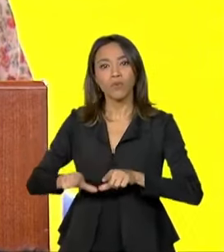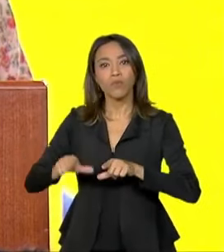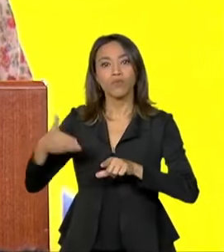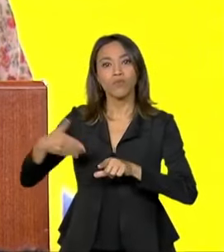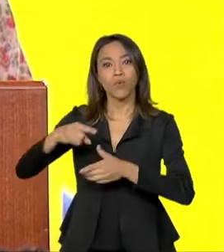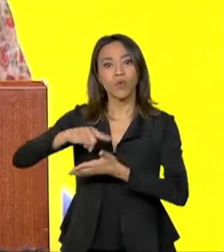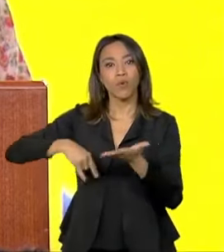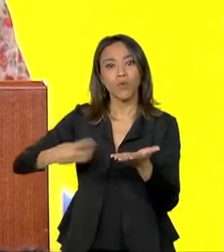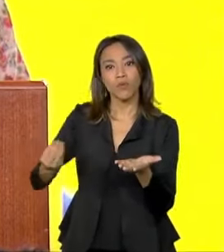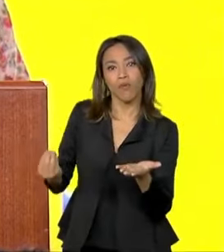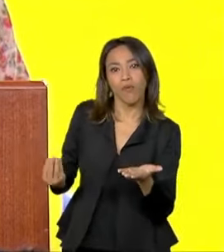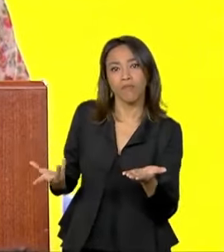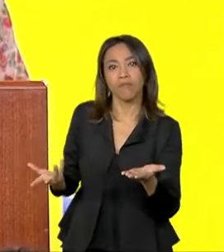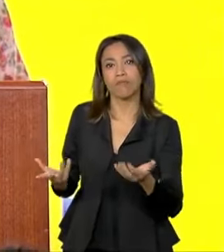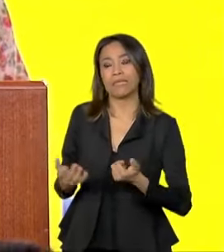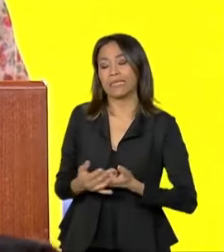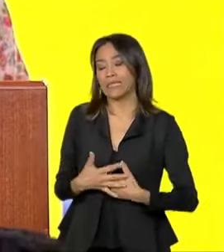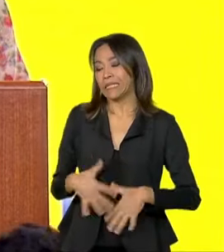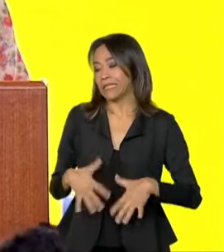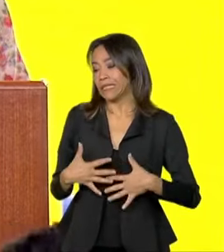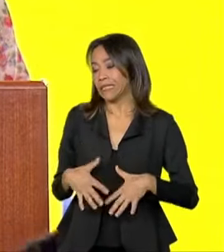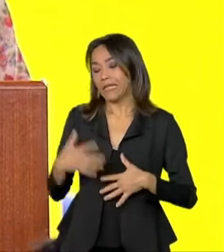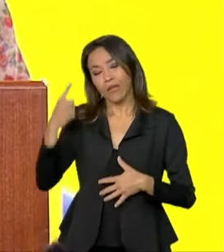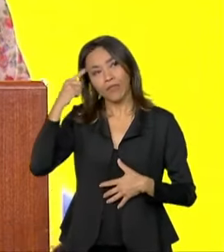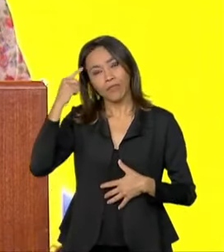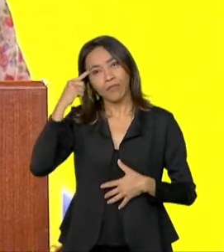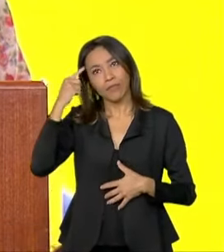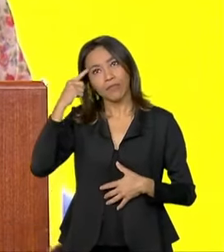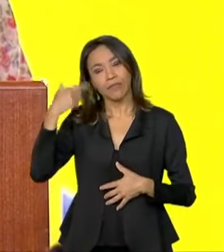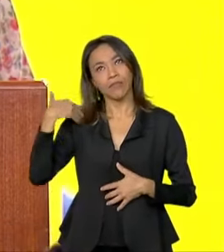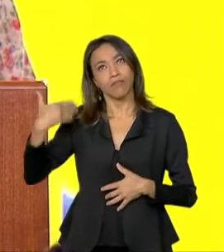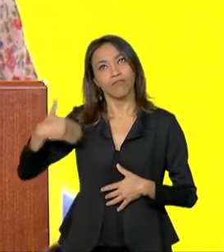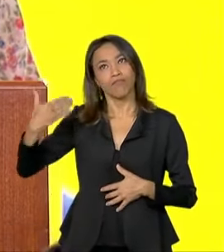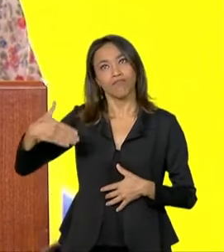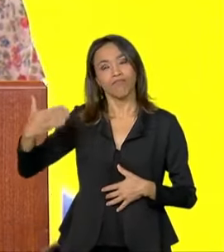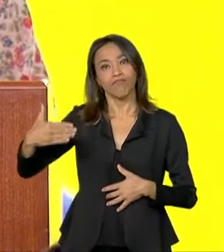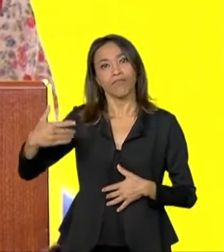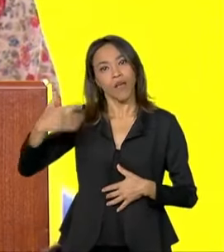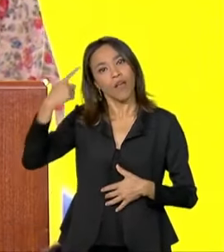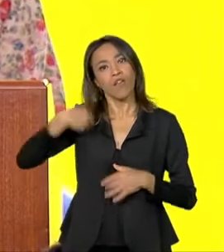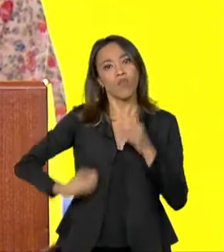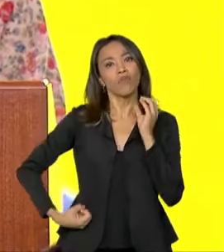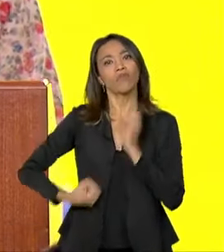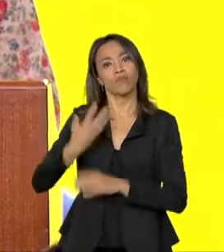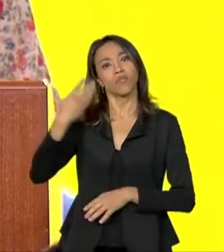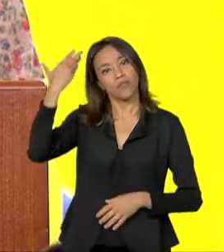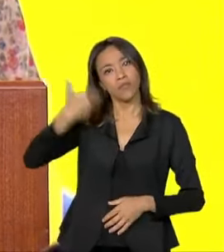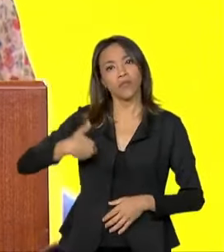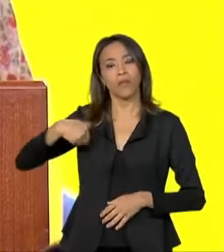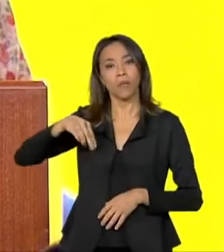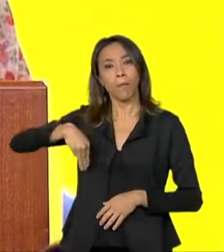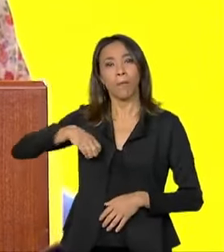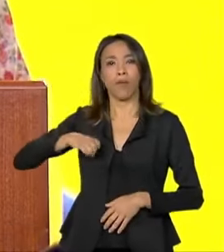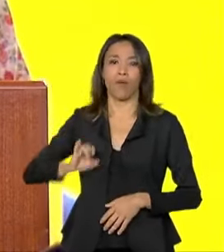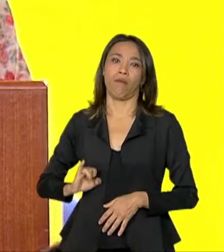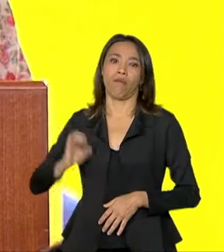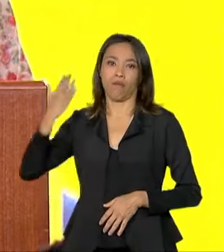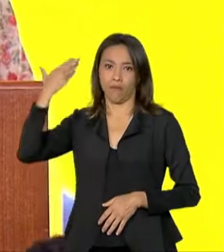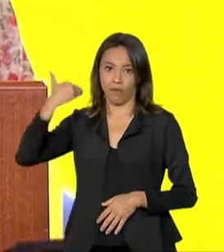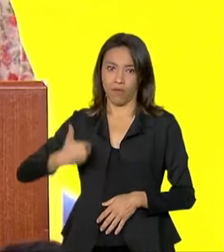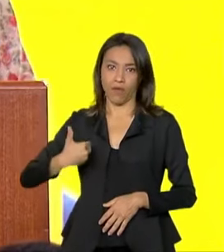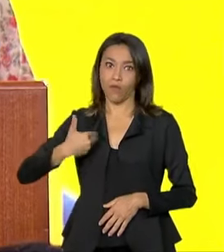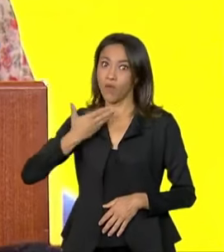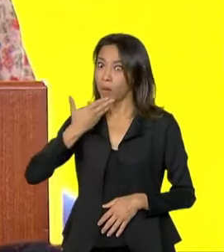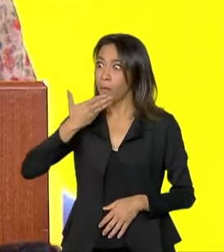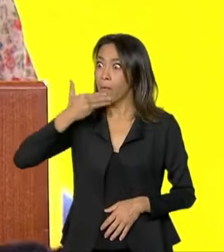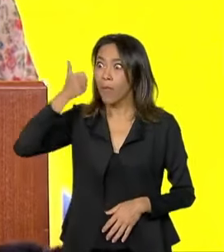E nesse decorrer do tempo, eu fui incentivada a virar uma microempreendedora. E foi a melhor coisa